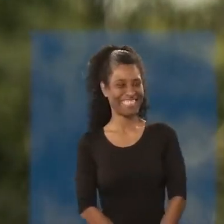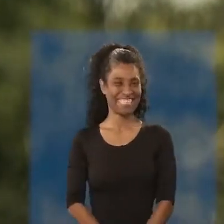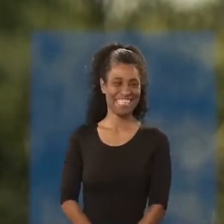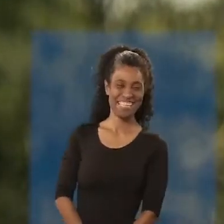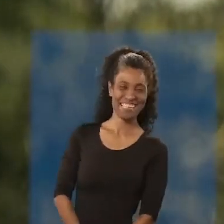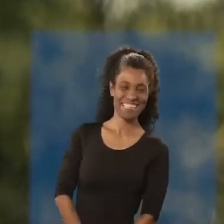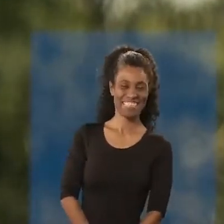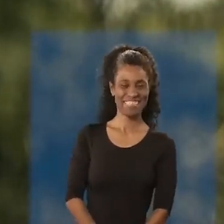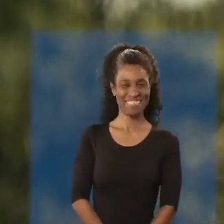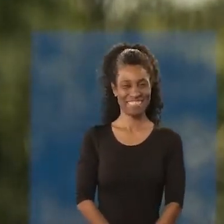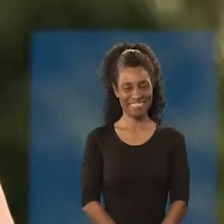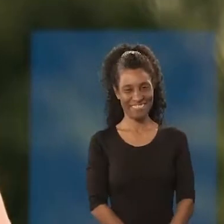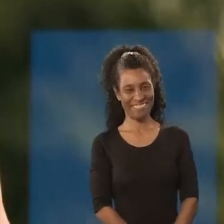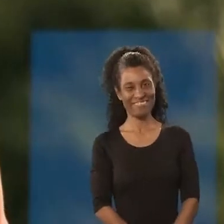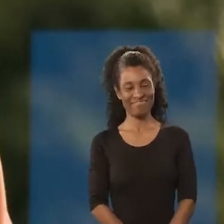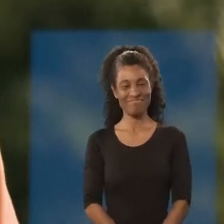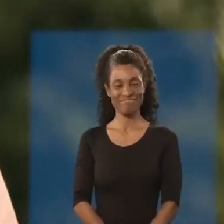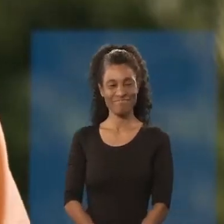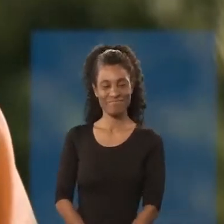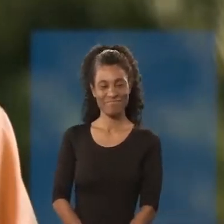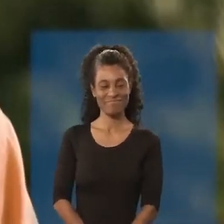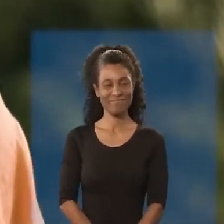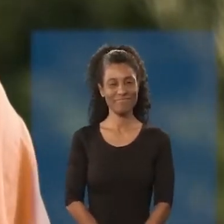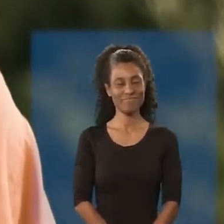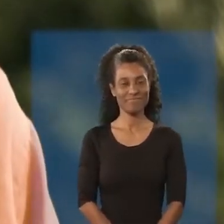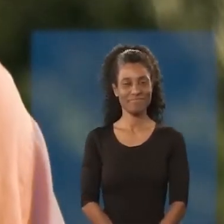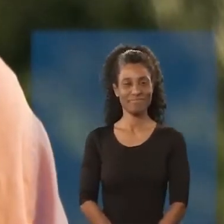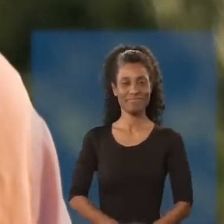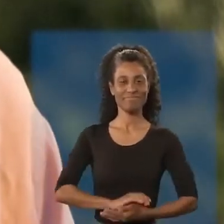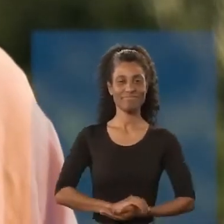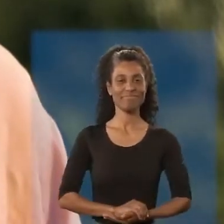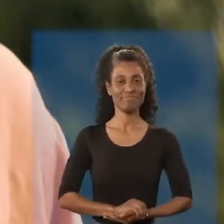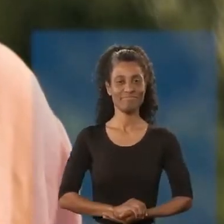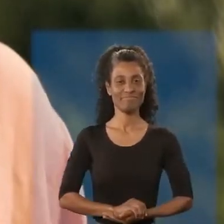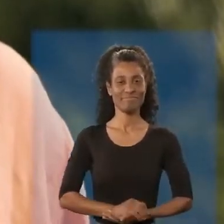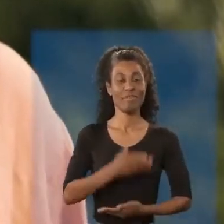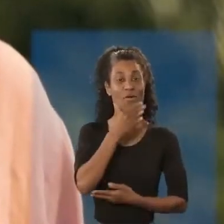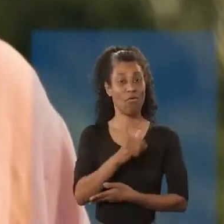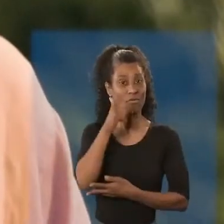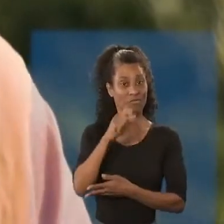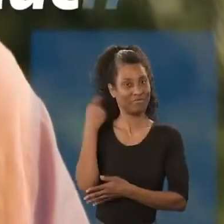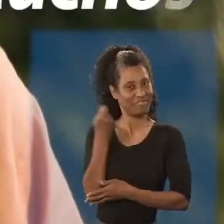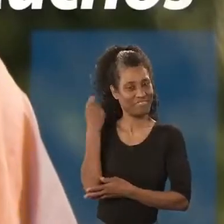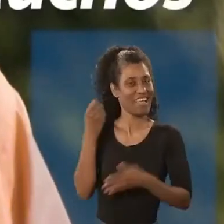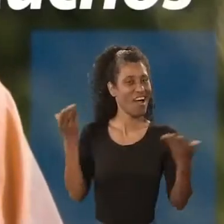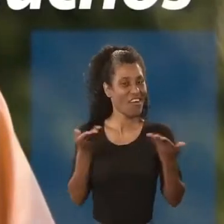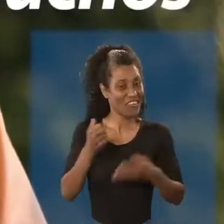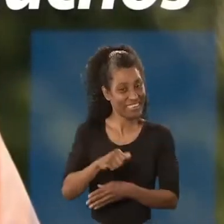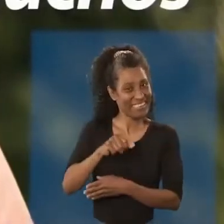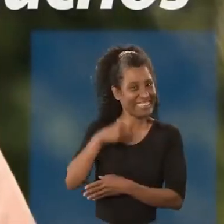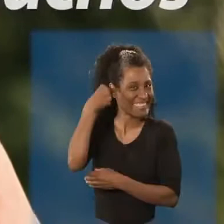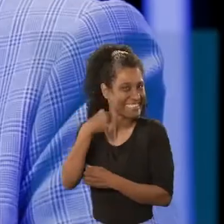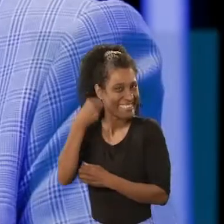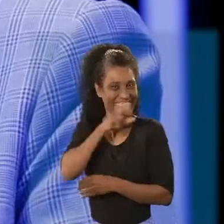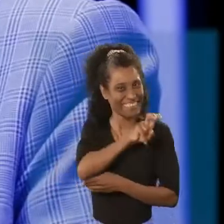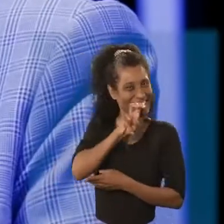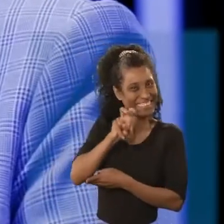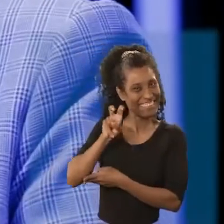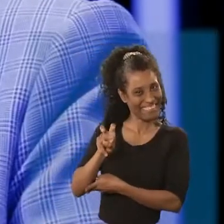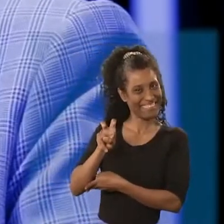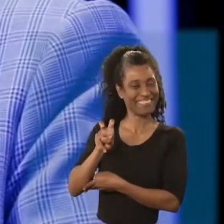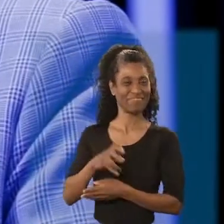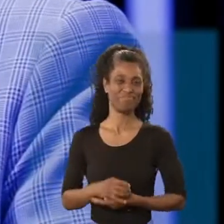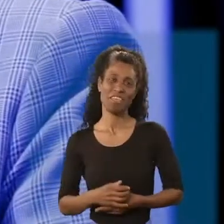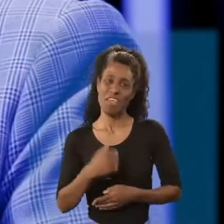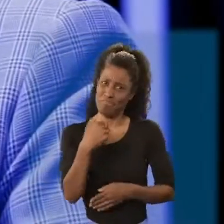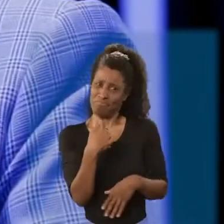Grande, como sempre fiz. Vou continuar tendo uma boa relação com o governo federal, defendendo os interesses gaúchos. Conheço o